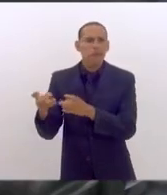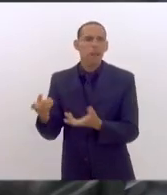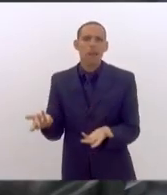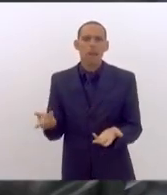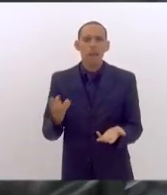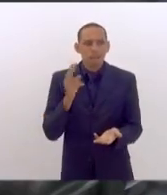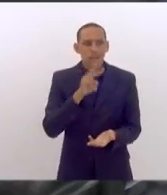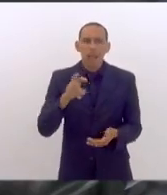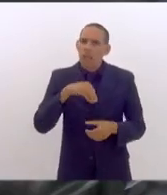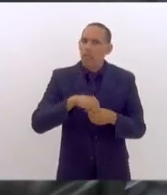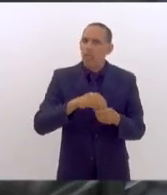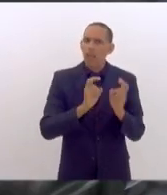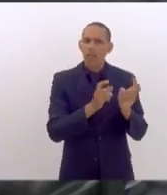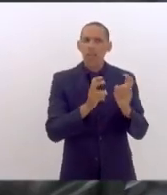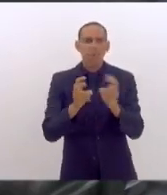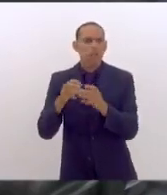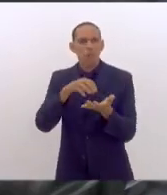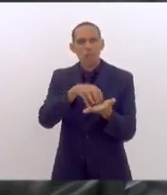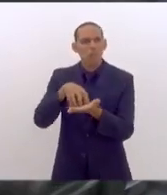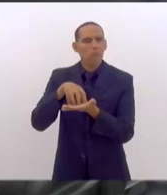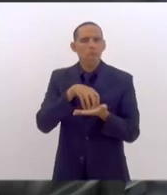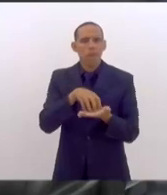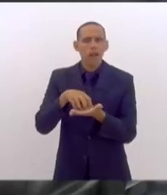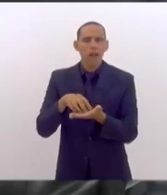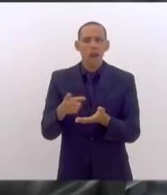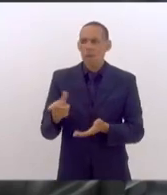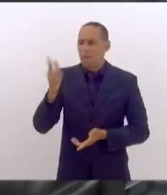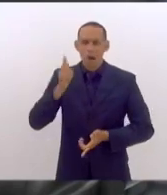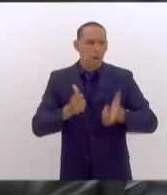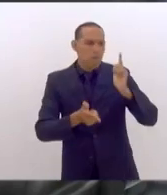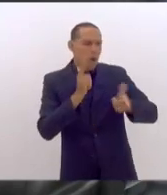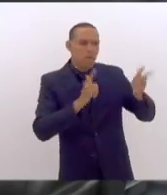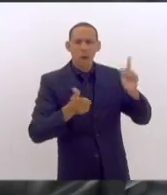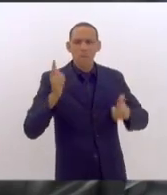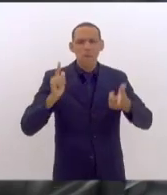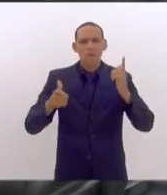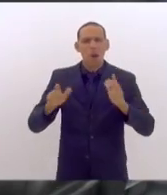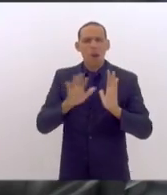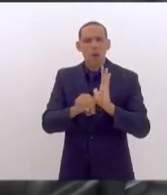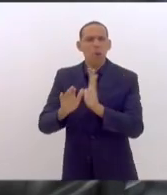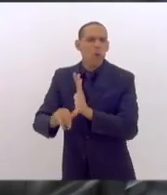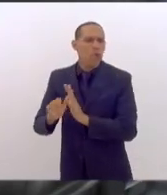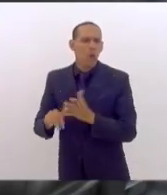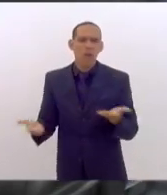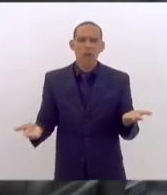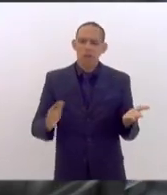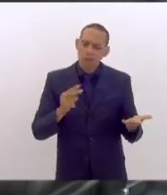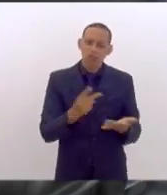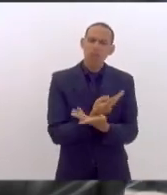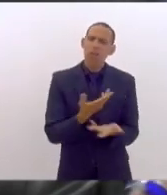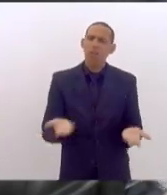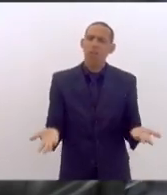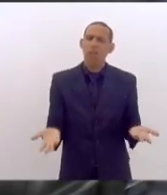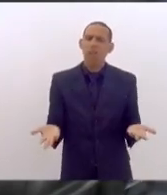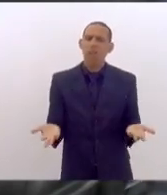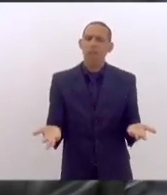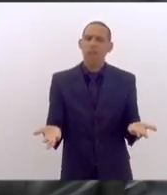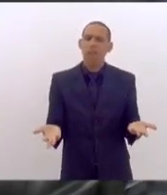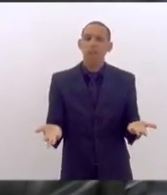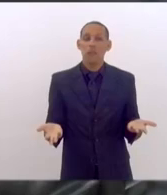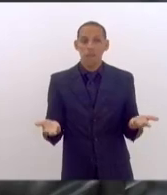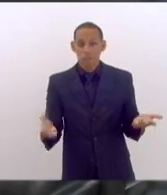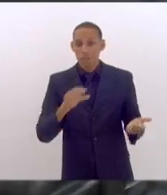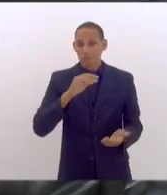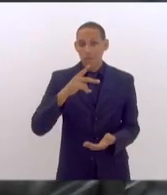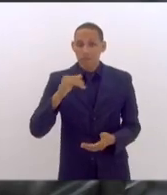acontecendo em algumas estações ferroviárias de tiroteio de assalto de tudo a nossa acontecer vem acontecendo Então